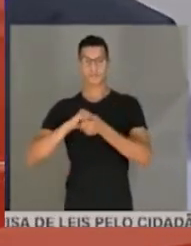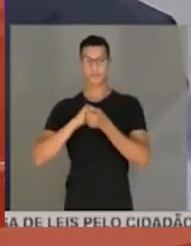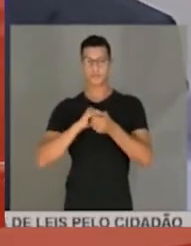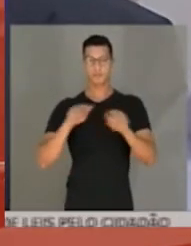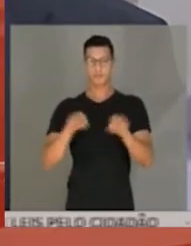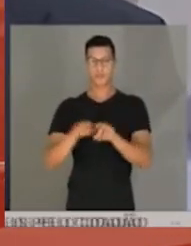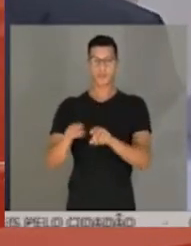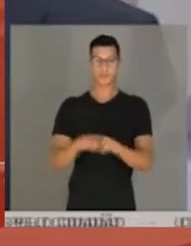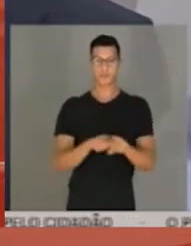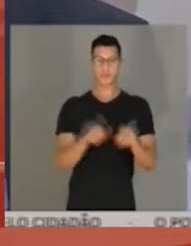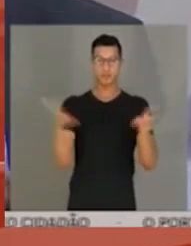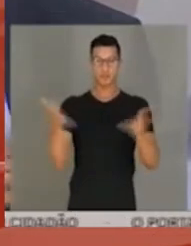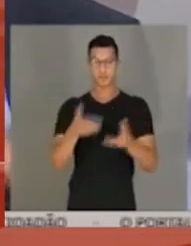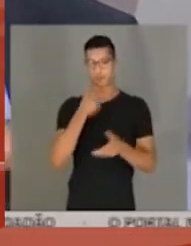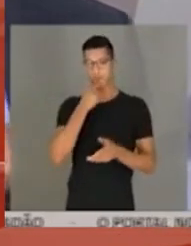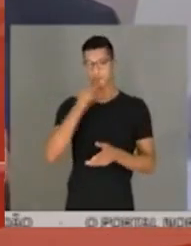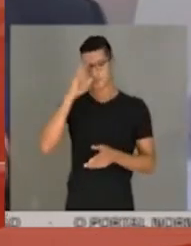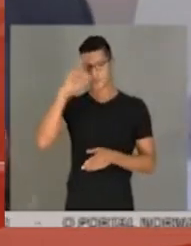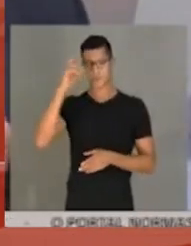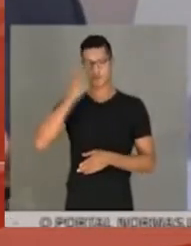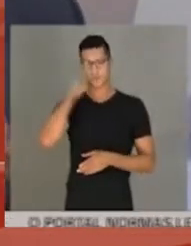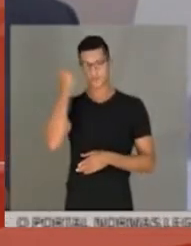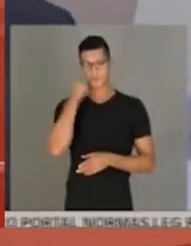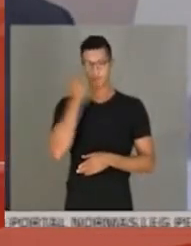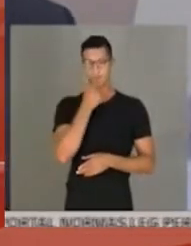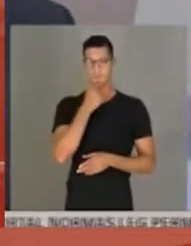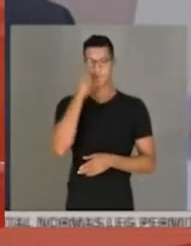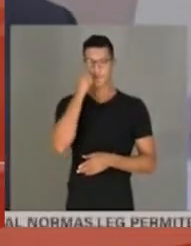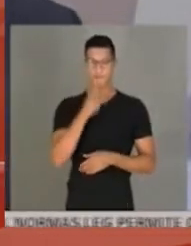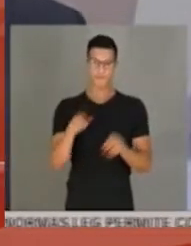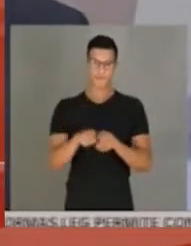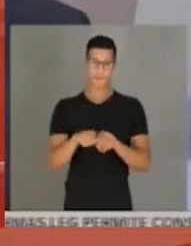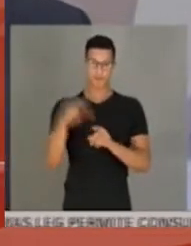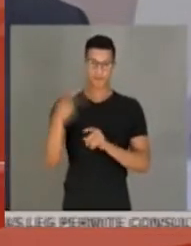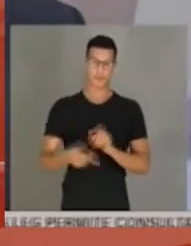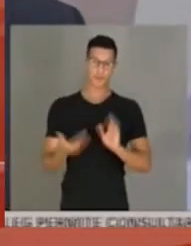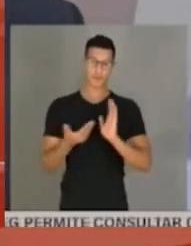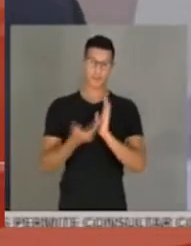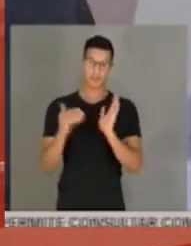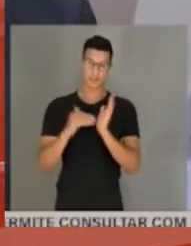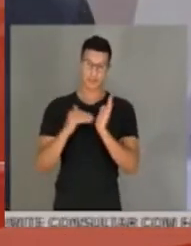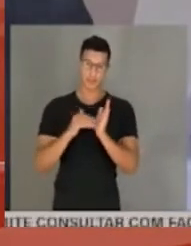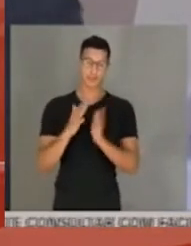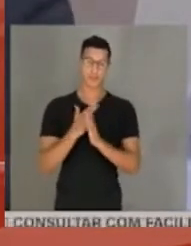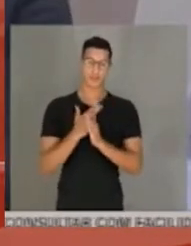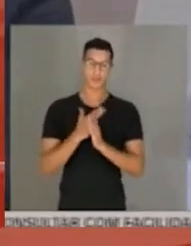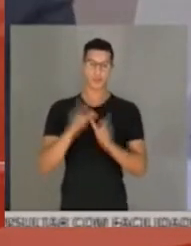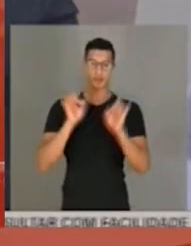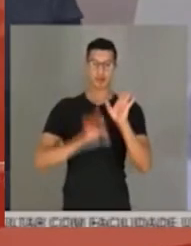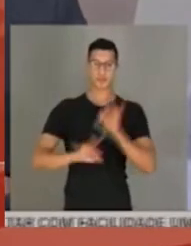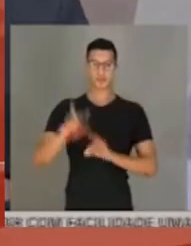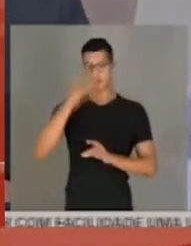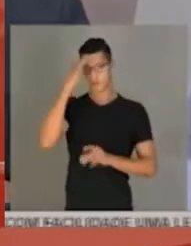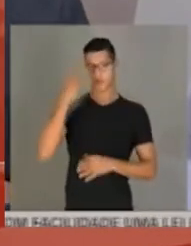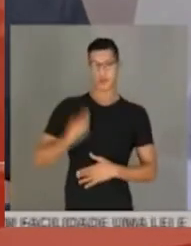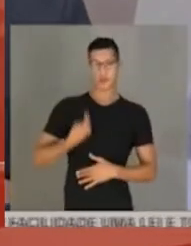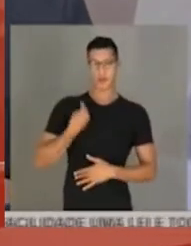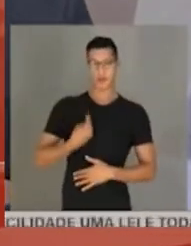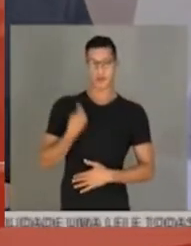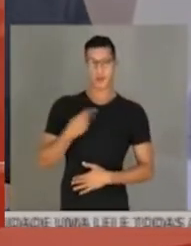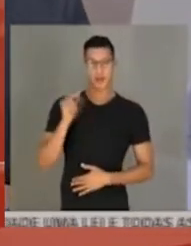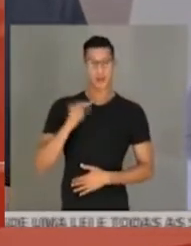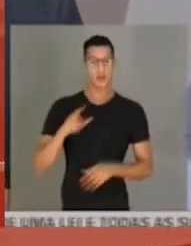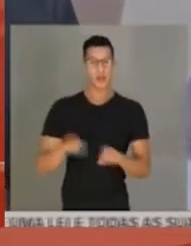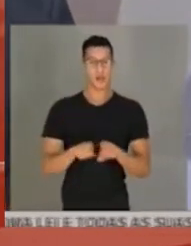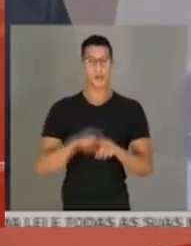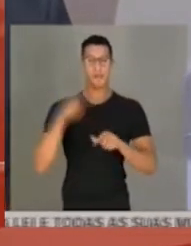é uma questão não está se cumprindo nem os requisitos formais de que o poder público lança mão para evitar